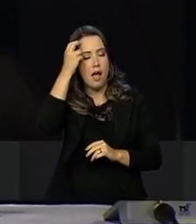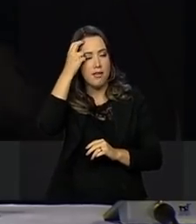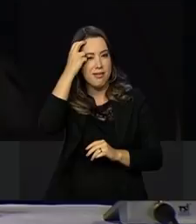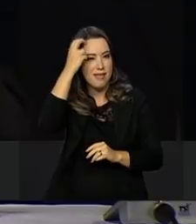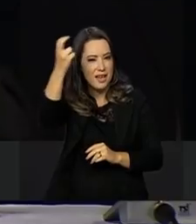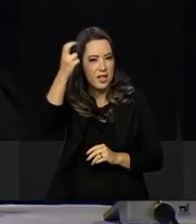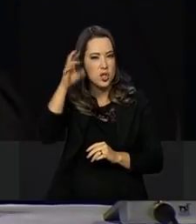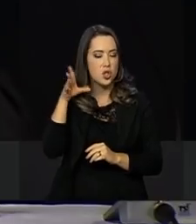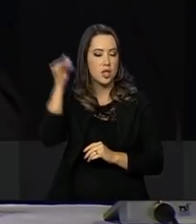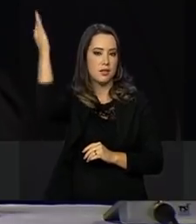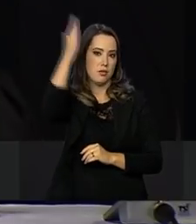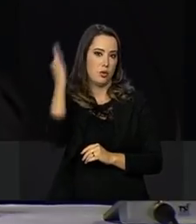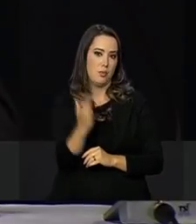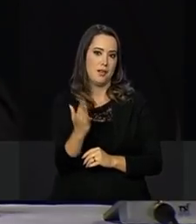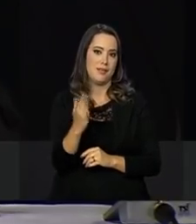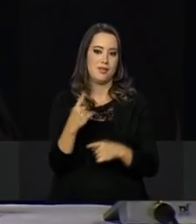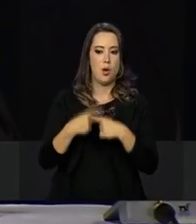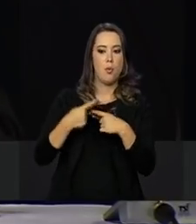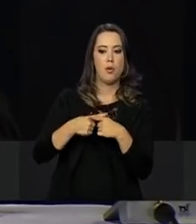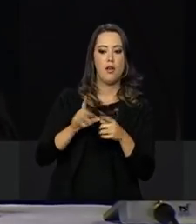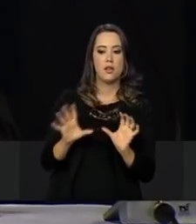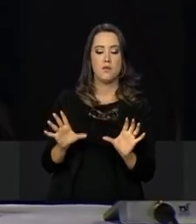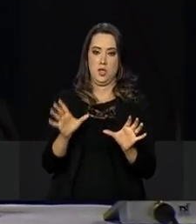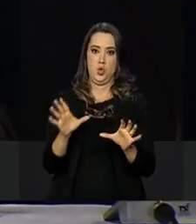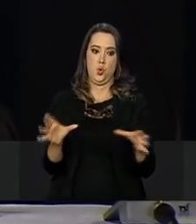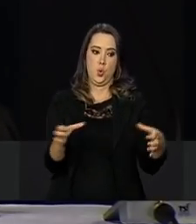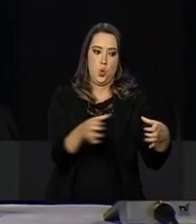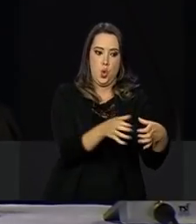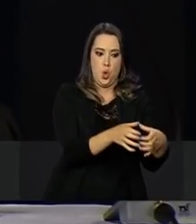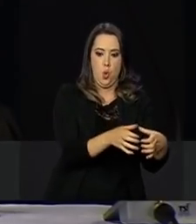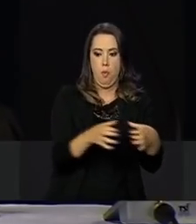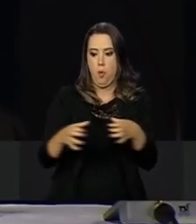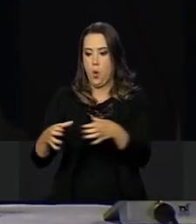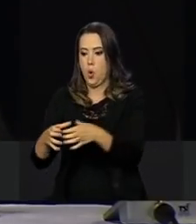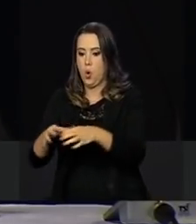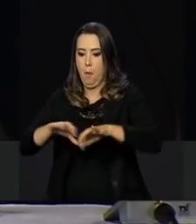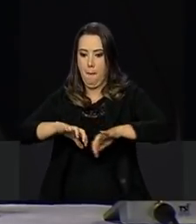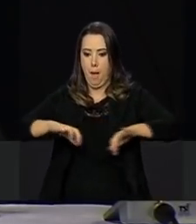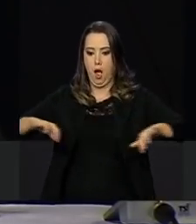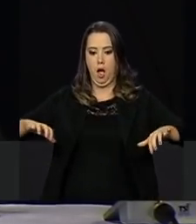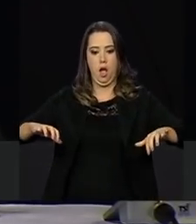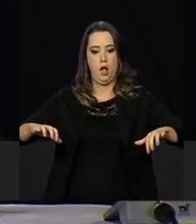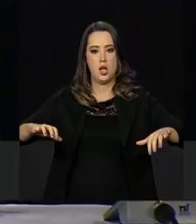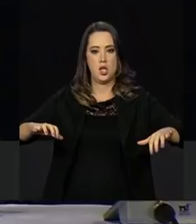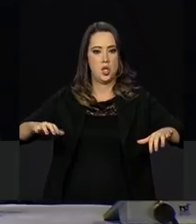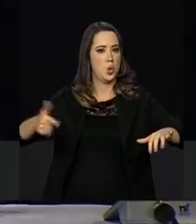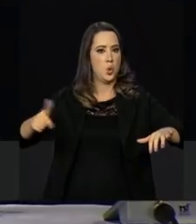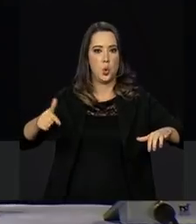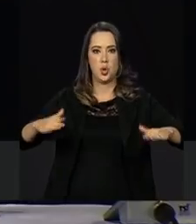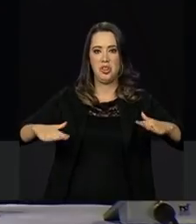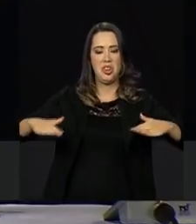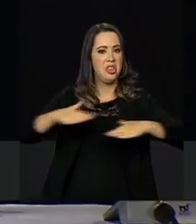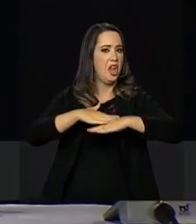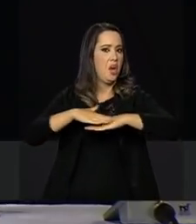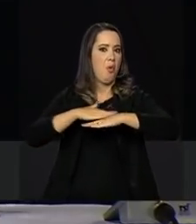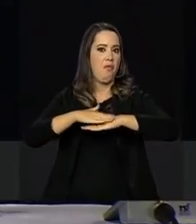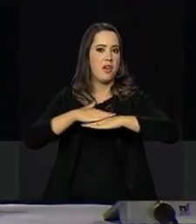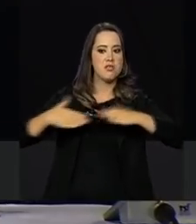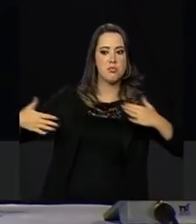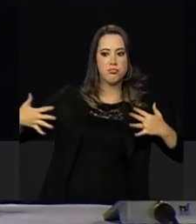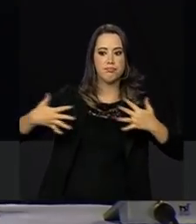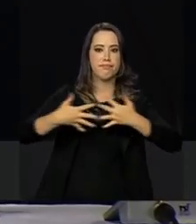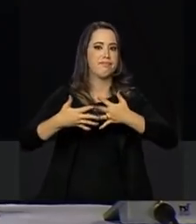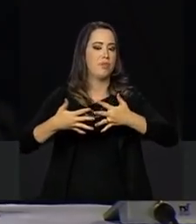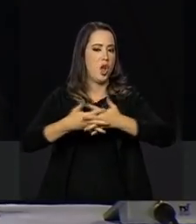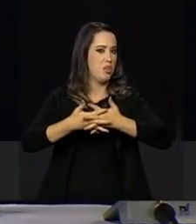ela não está reunificada. Muitas vezes os órgãos não se comunicam entre si. E ao longo desses 2 anos, muito recentemente, há meses